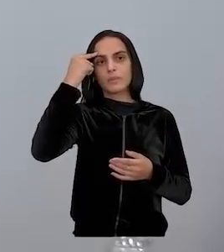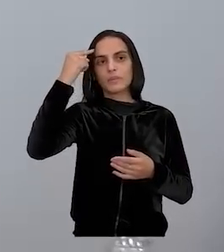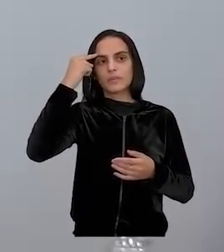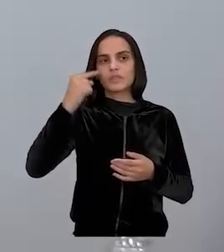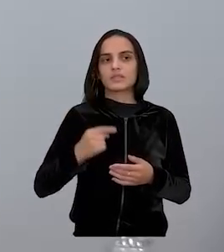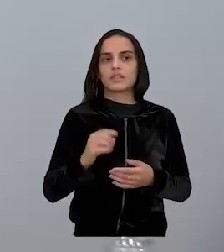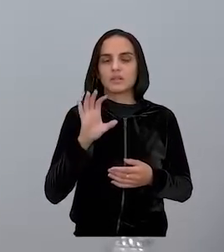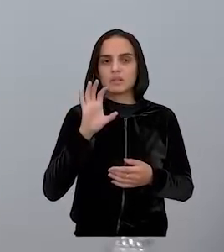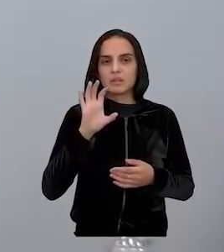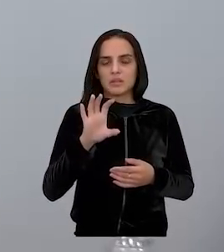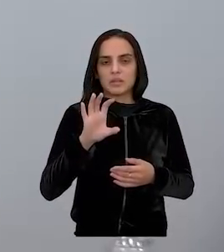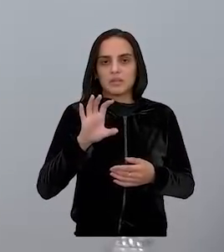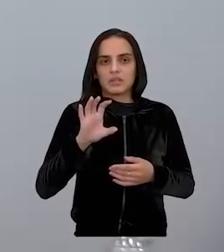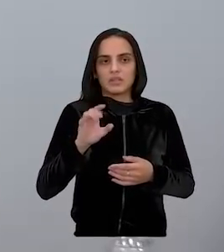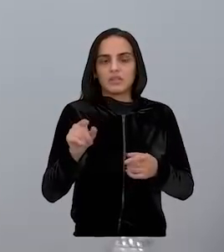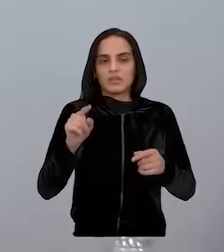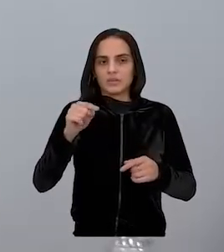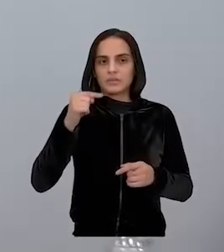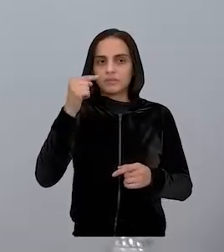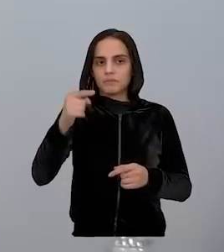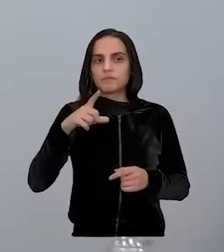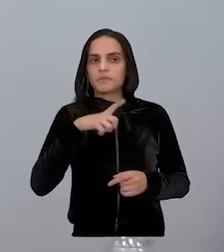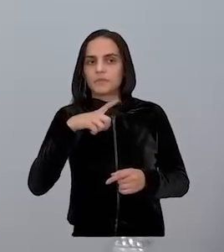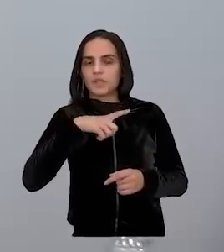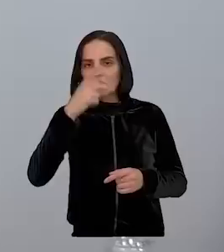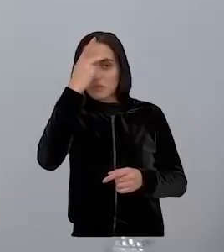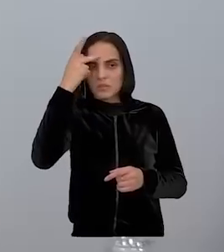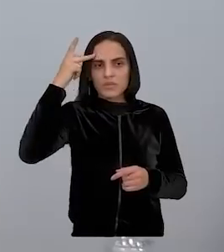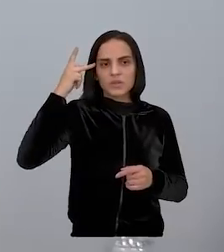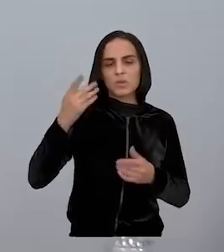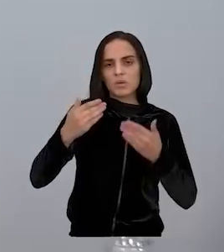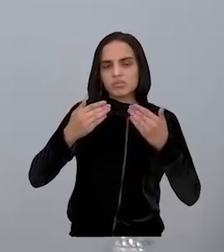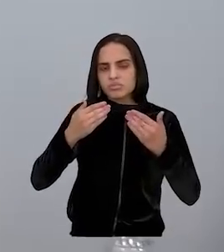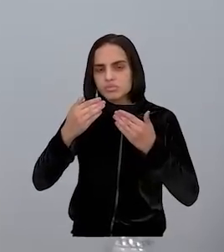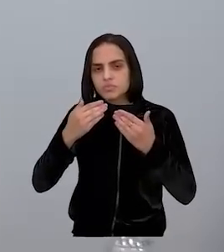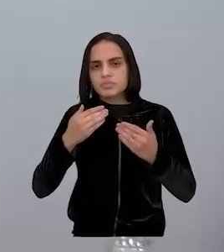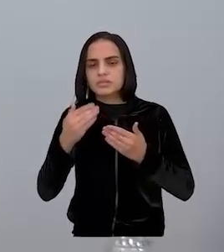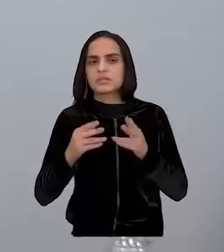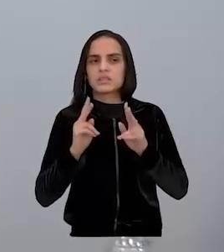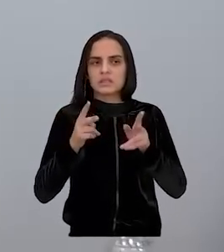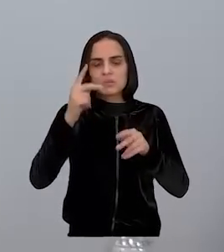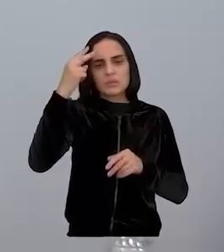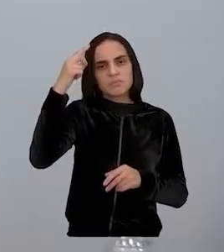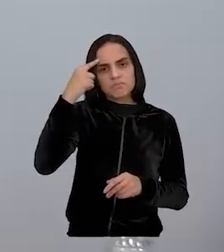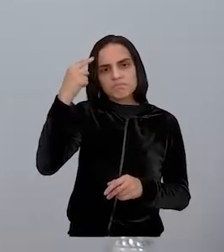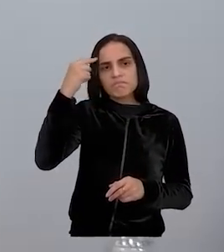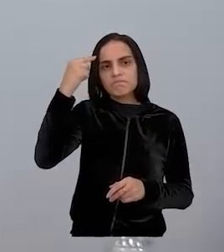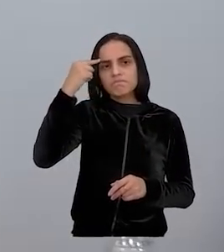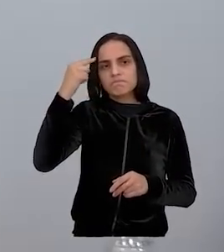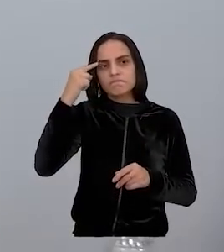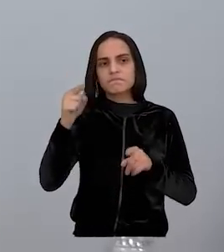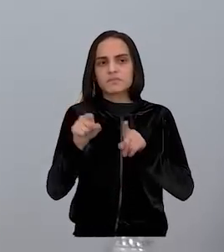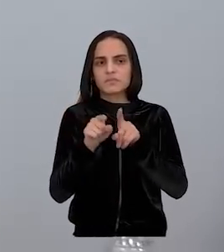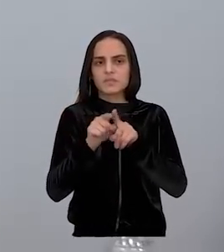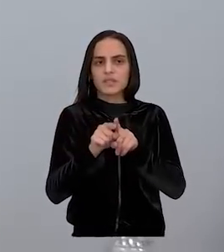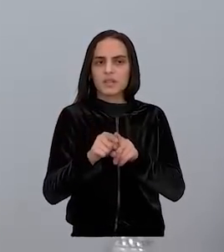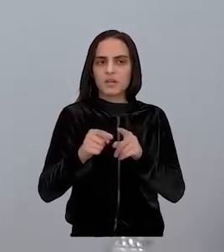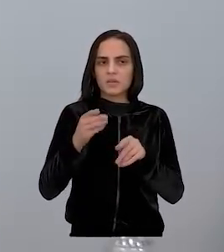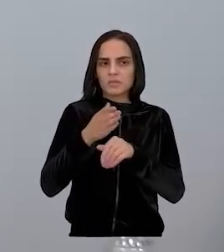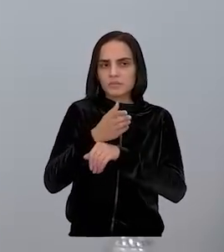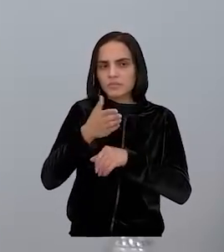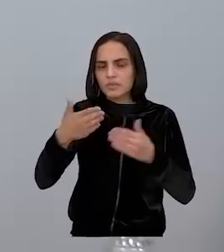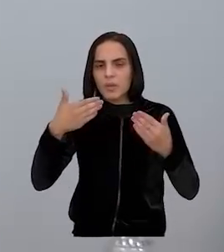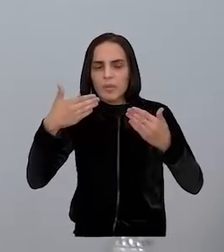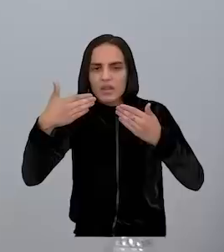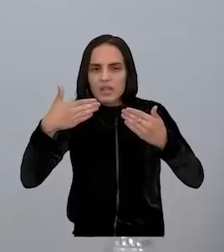E nós tivemos aí uma autoridade no assunto que temos comentado muito, né? Então, sempre pensar numa autoridade no assunto. Então, eu tenho aí uma psicóloga, então ela estuda